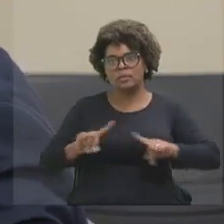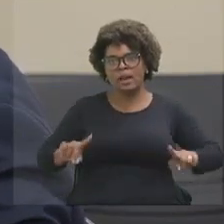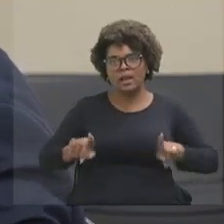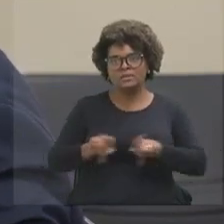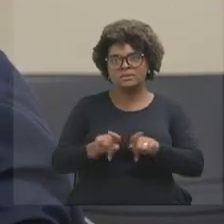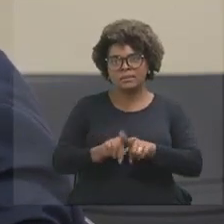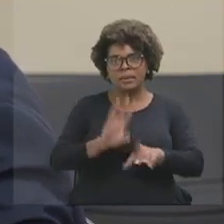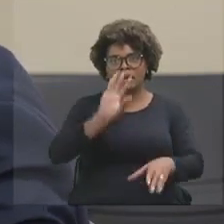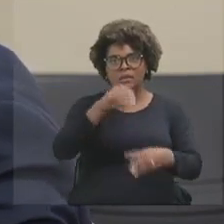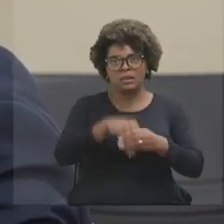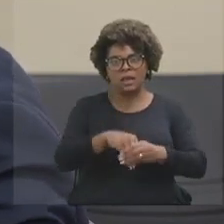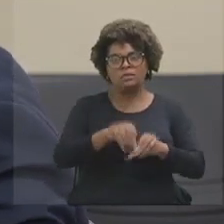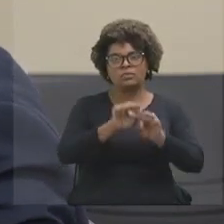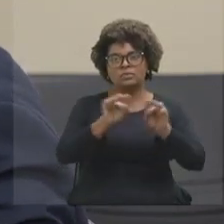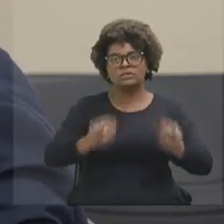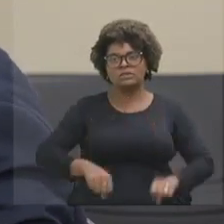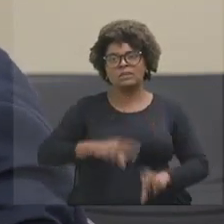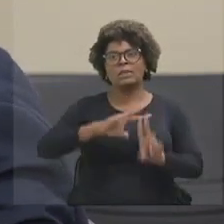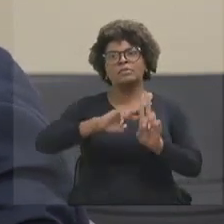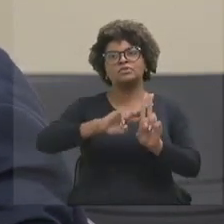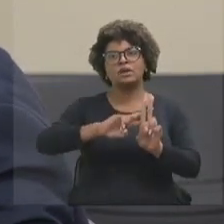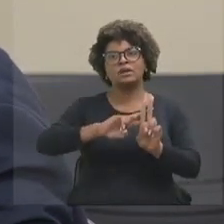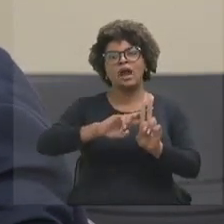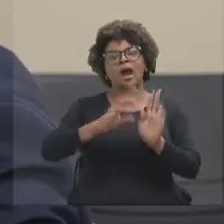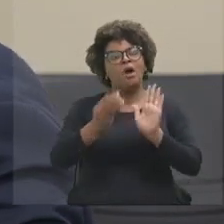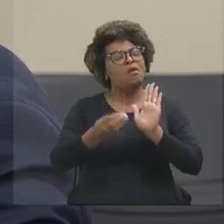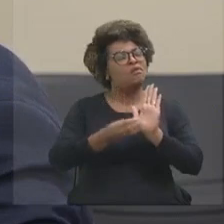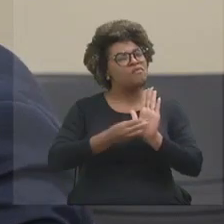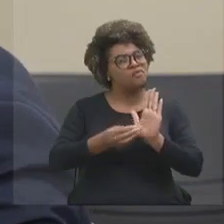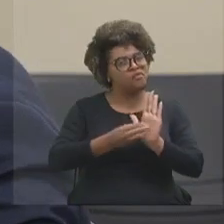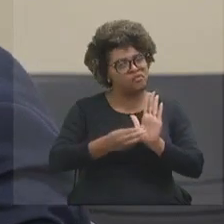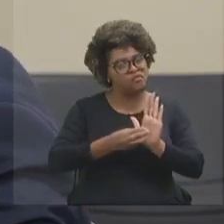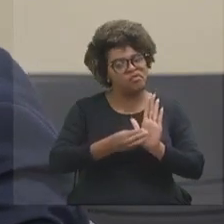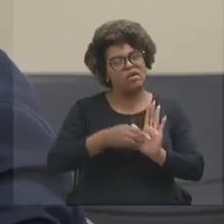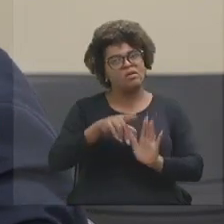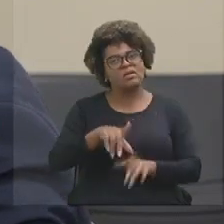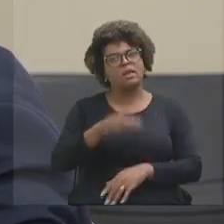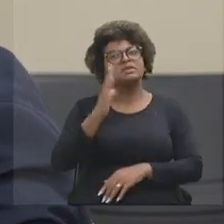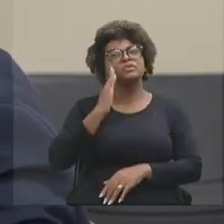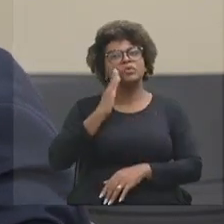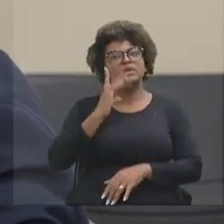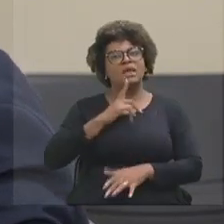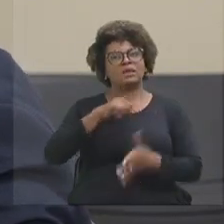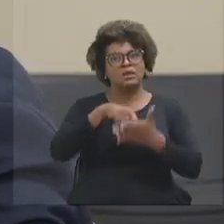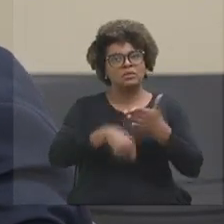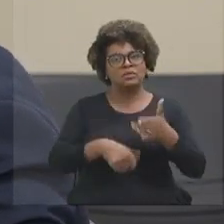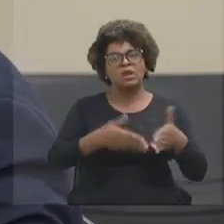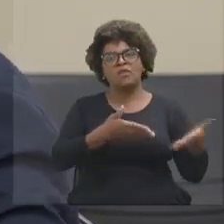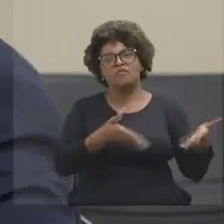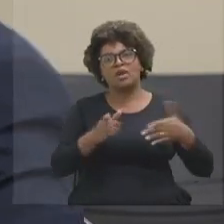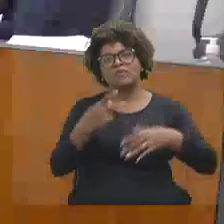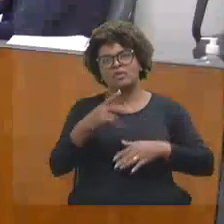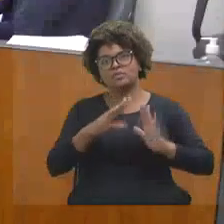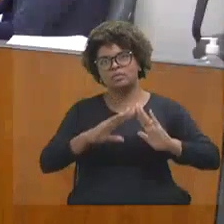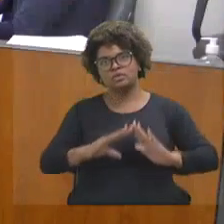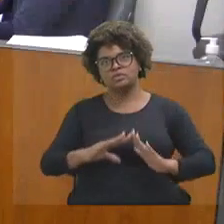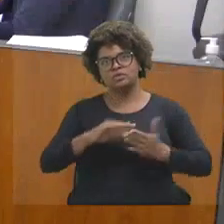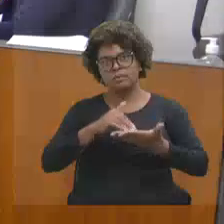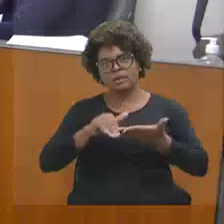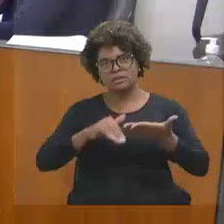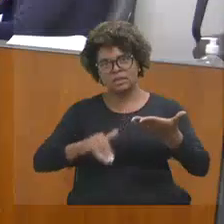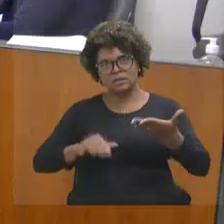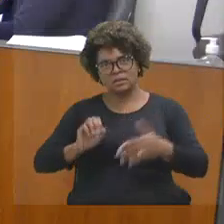dentro do sistema prisional sei que estão havendo muitas contratações mas vou levar esse pedido da senhoras para o secretário